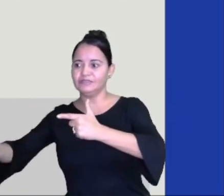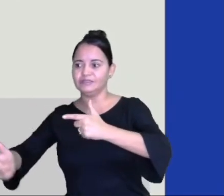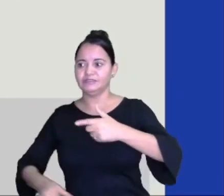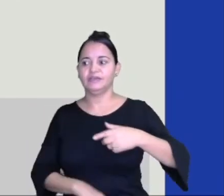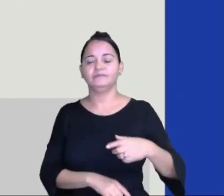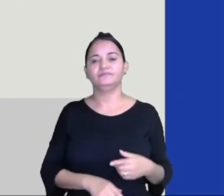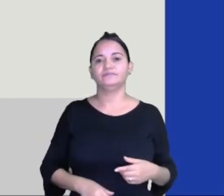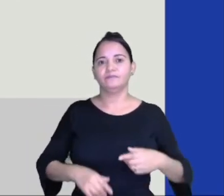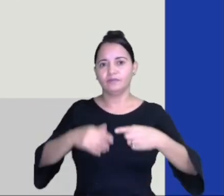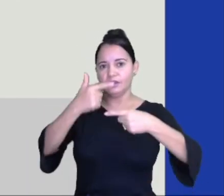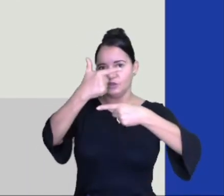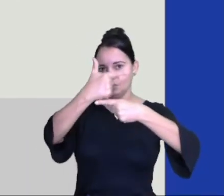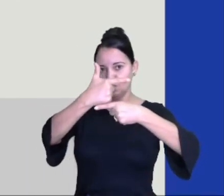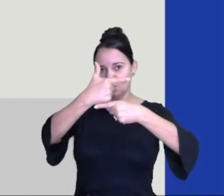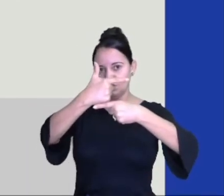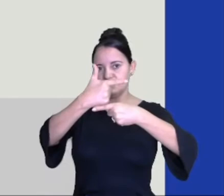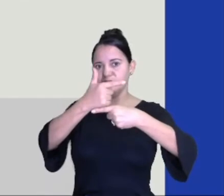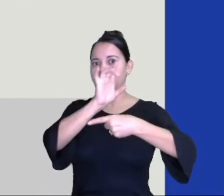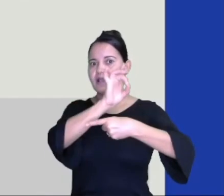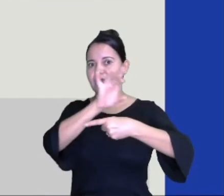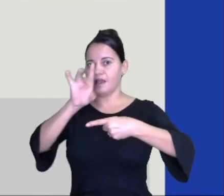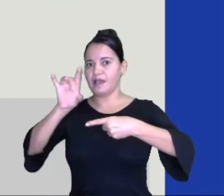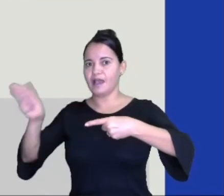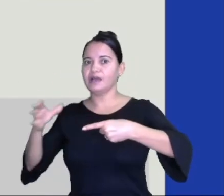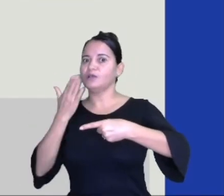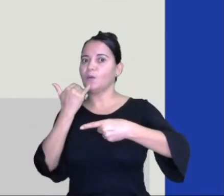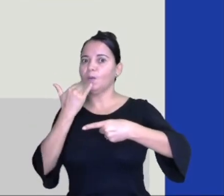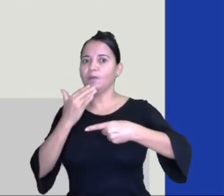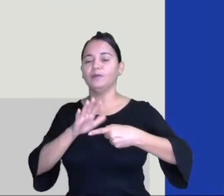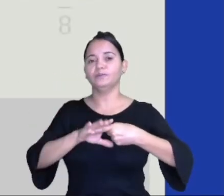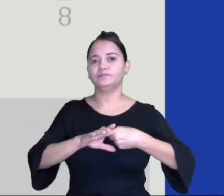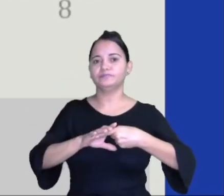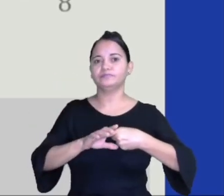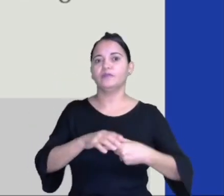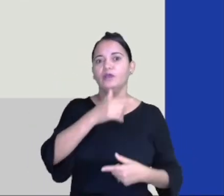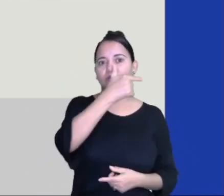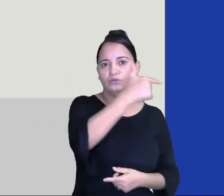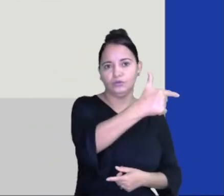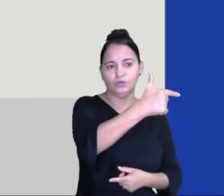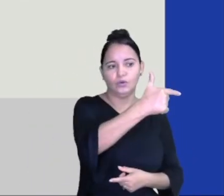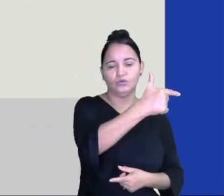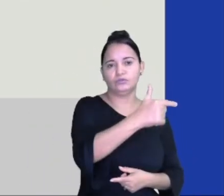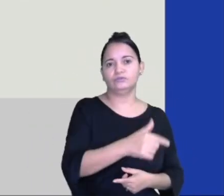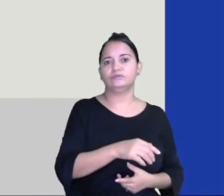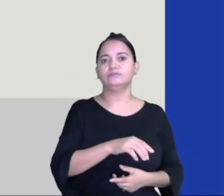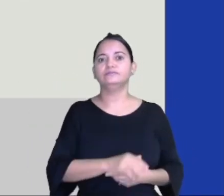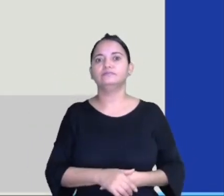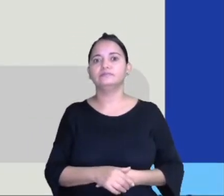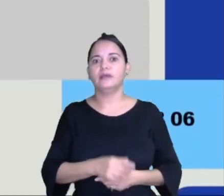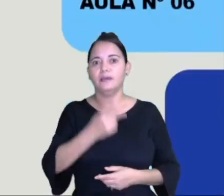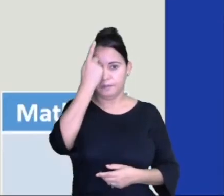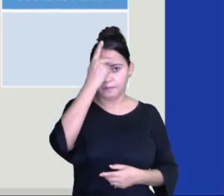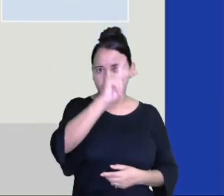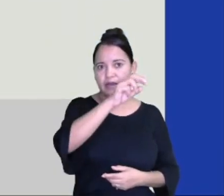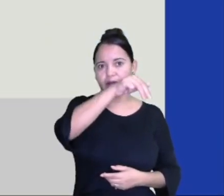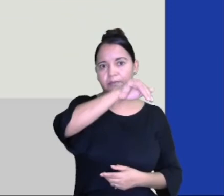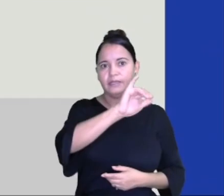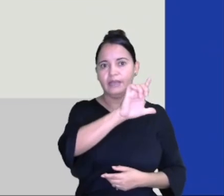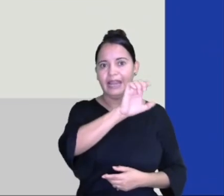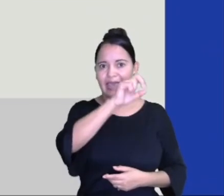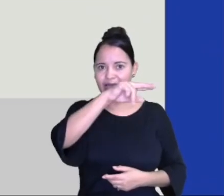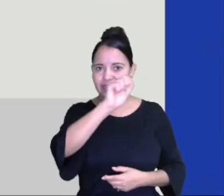que foi consumida por cada um. Então, 2/8 para a Milena, 2/8 para a Rafaela,